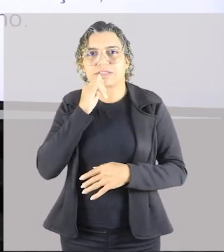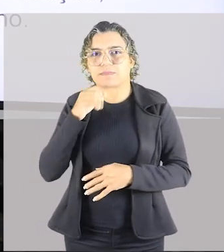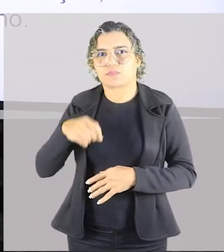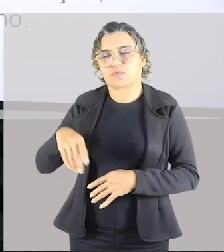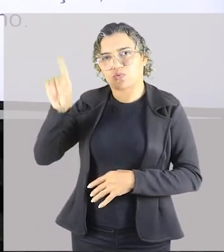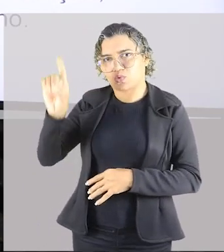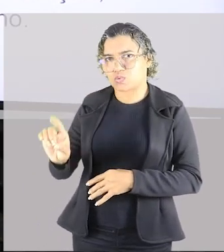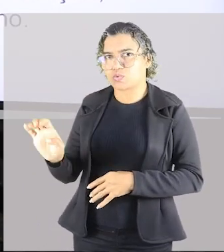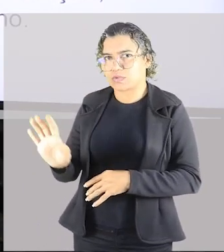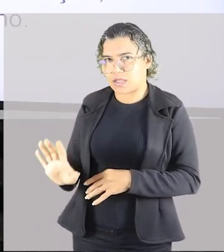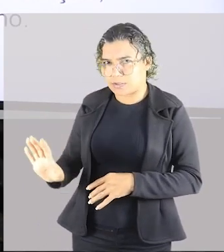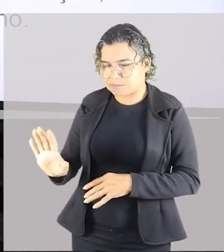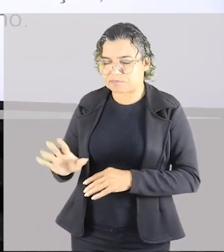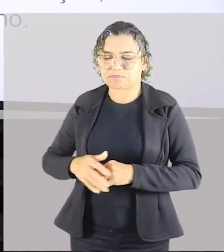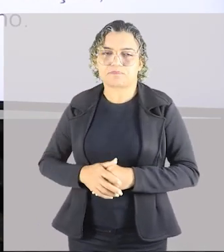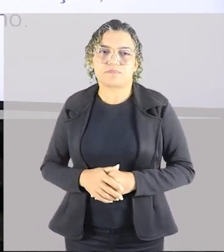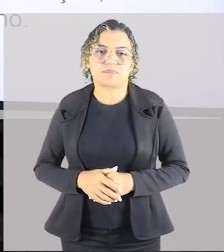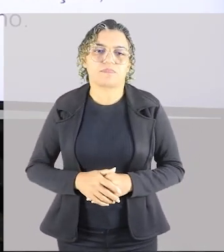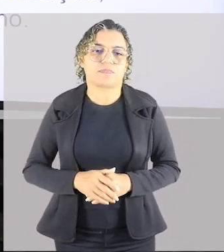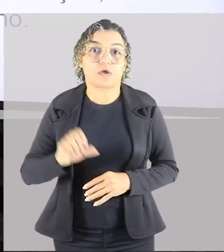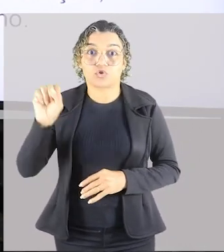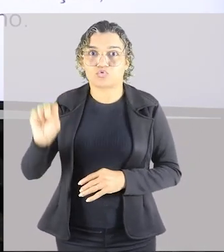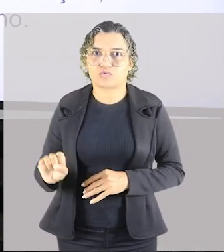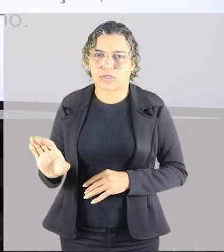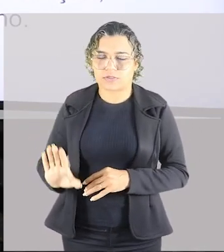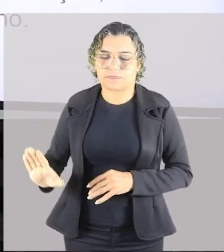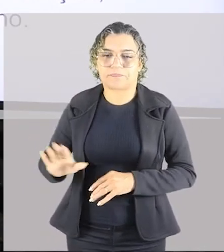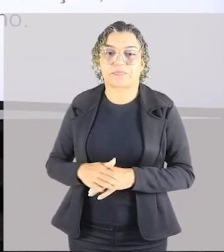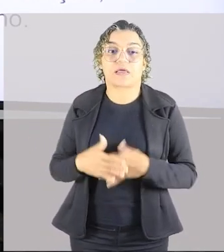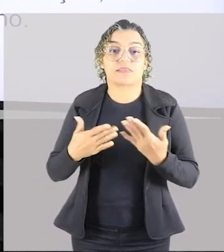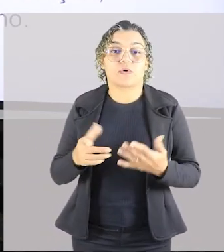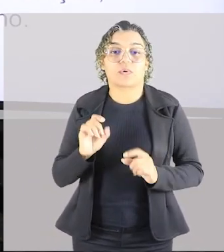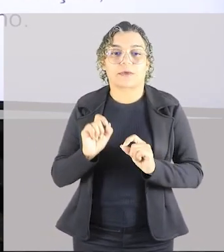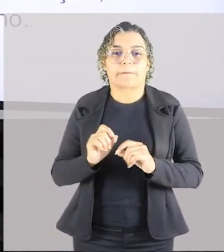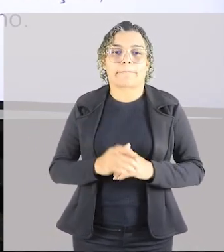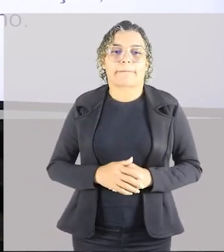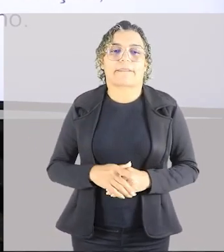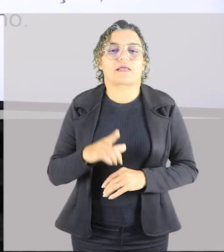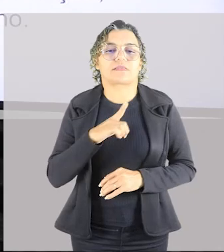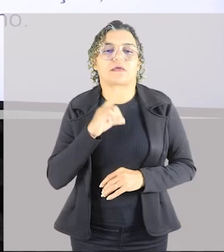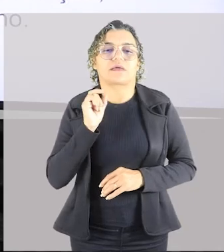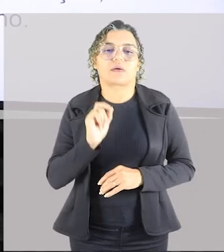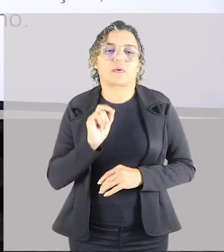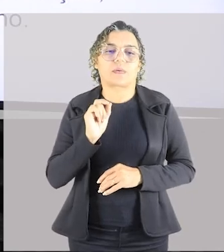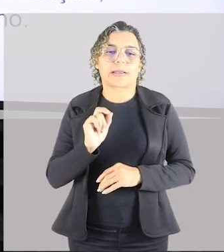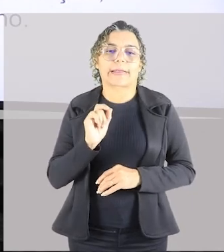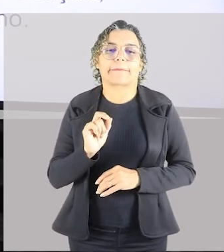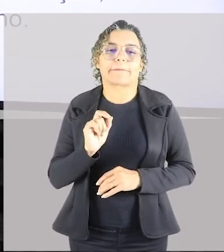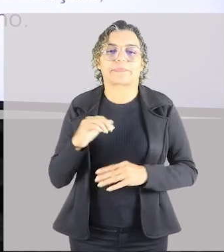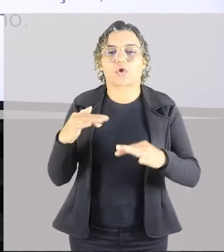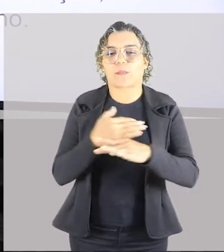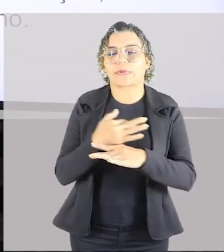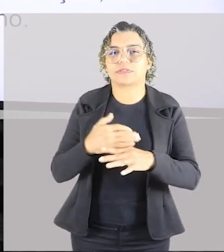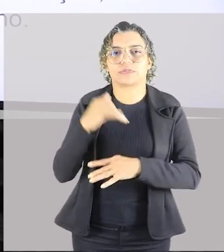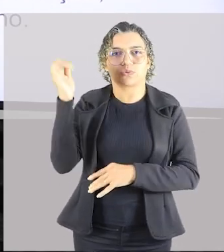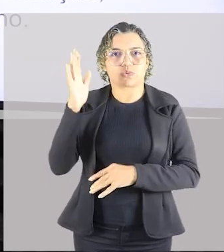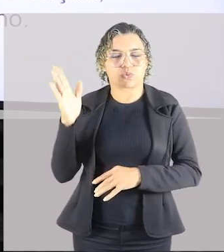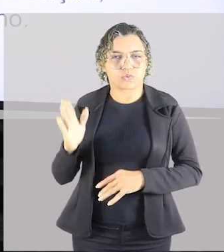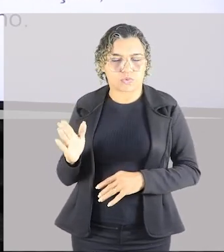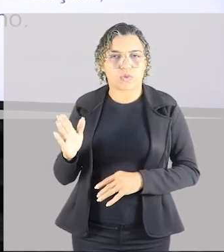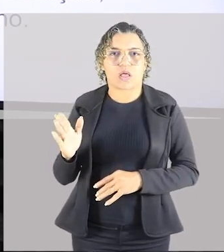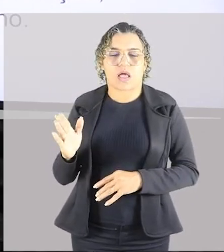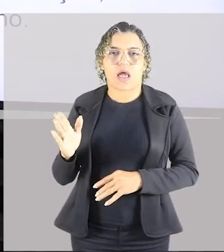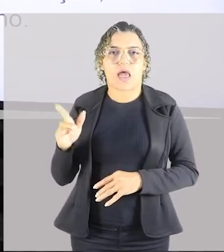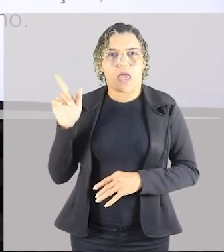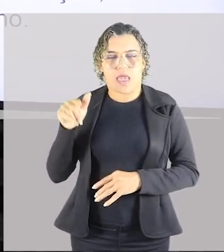sudeste. Belezinha? E não esqueça, atualmente, gente, tá? A nossa urbanização, o Brasil é considerado um país urbano, eu vou já